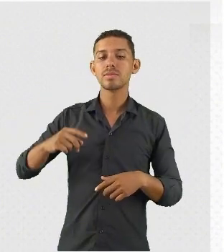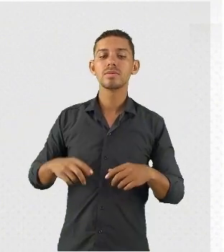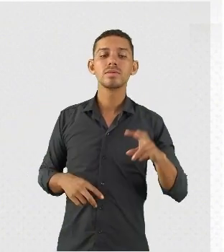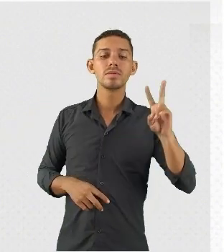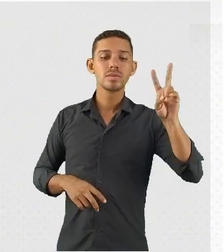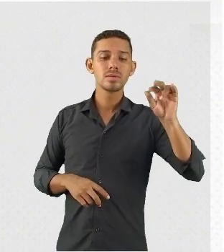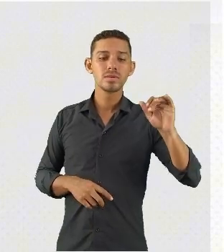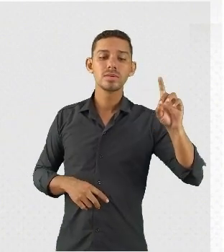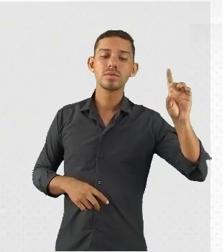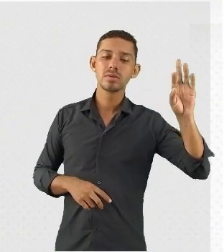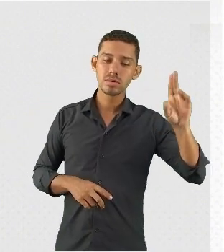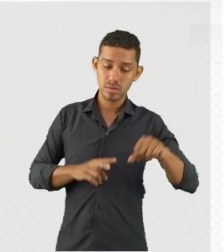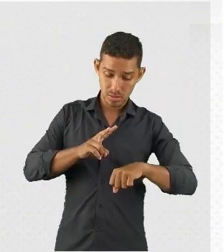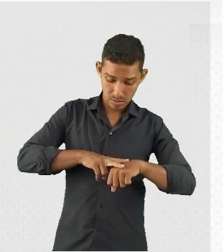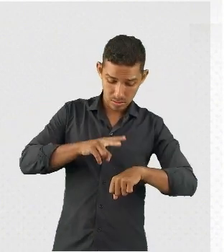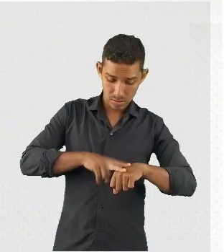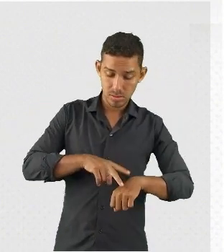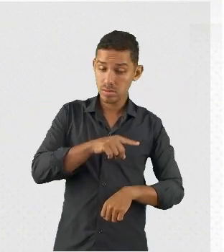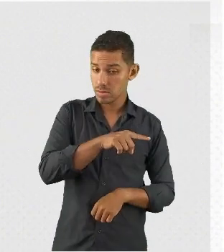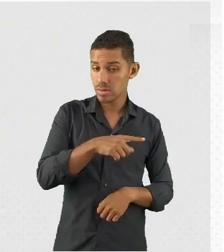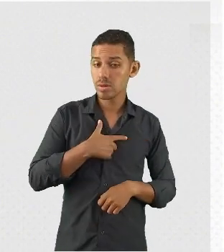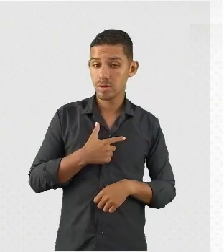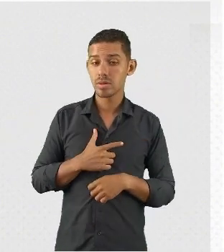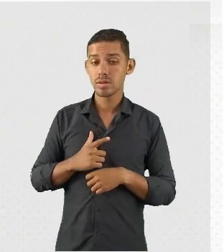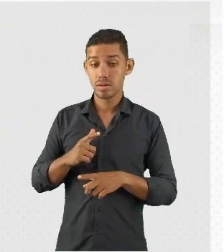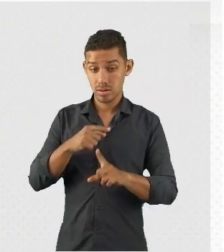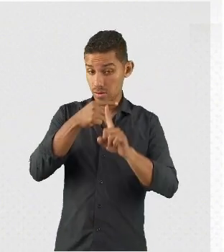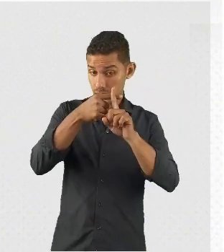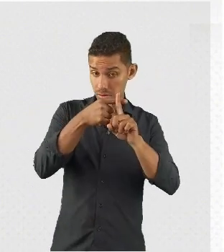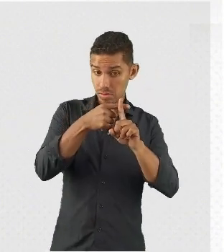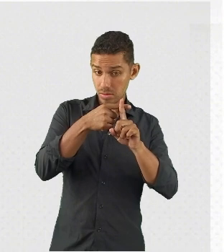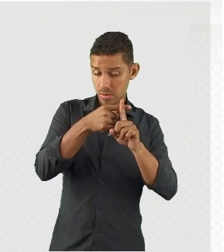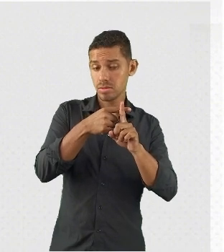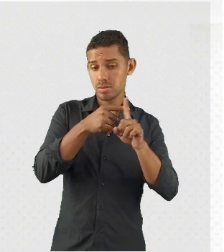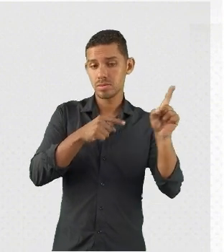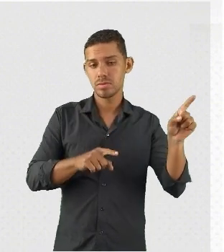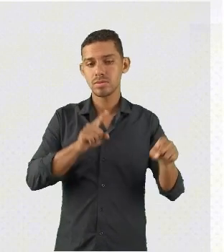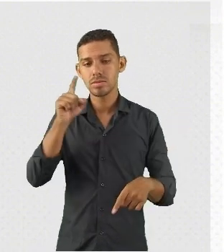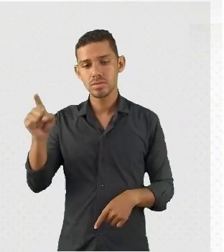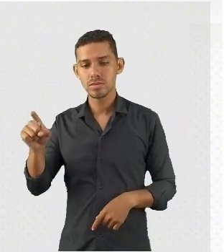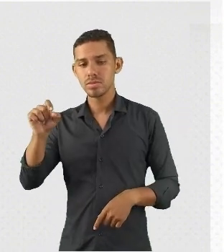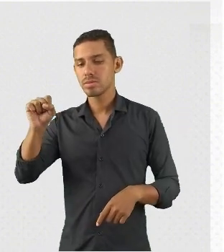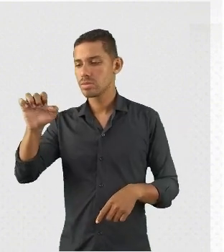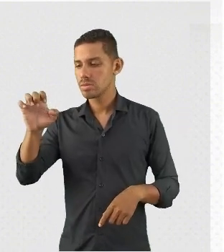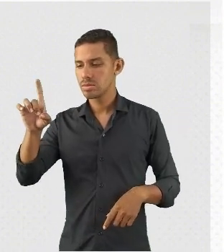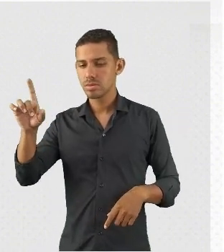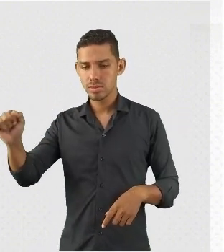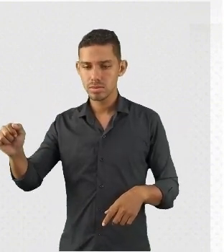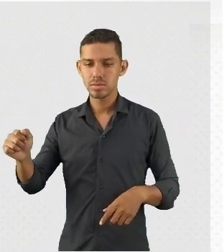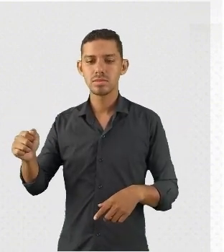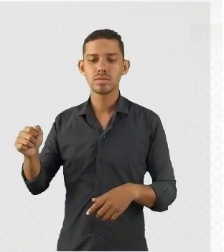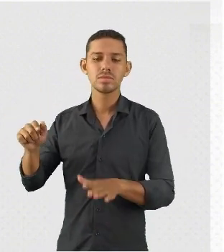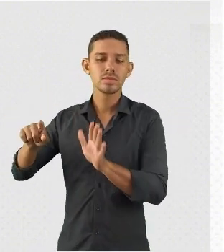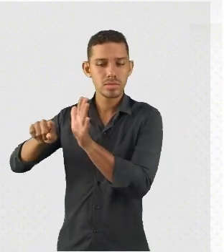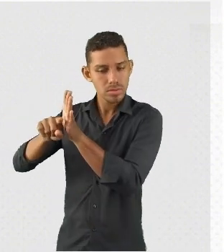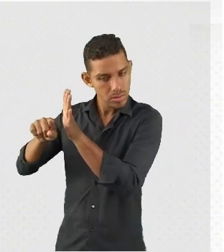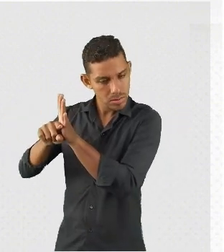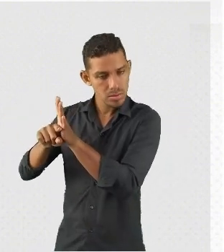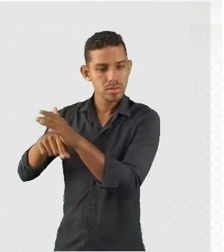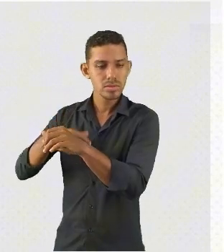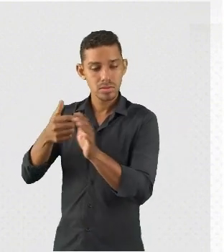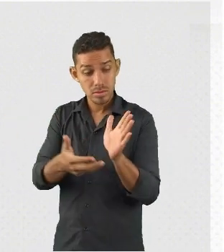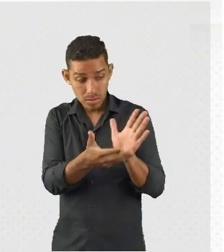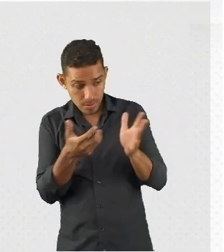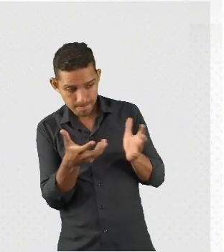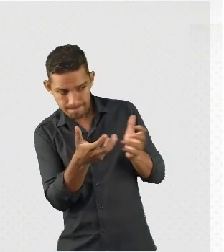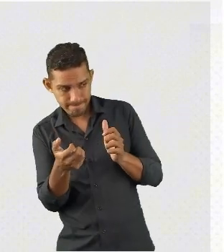o vidro vai ficar positivamente carregado e a seda vai ficar negativamente carregada. Tá? Então, olha só, quando eu